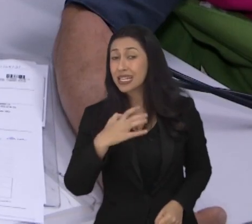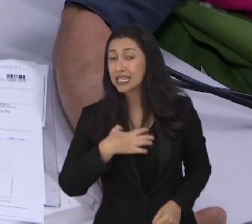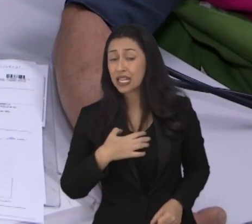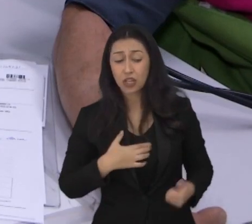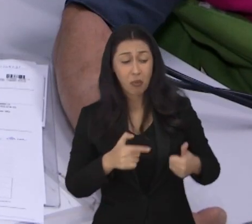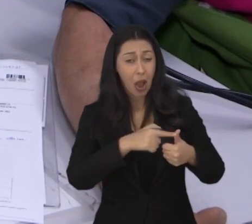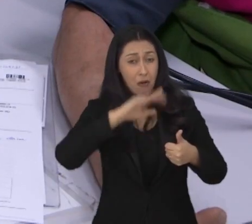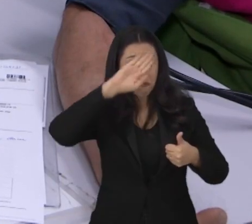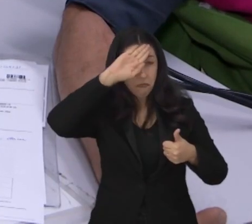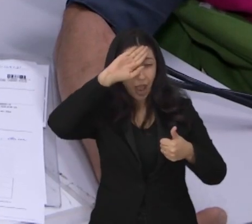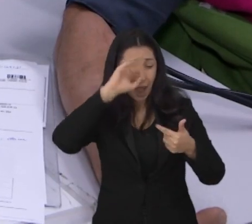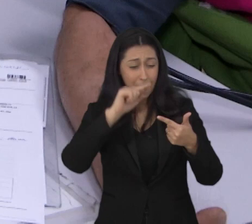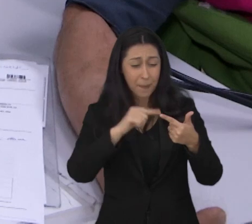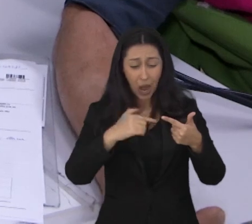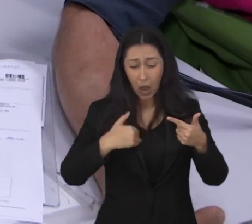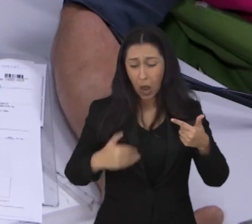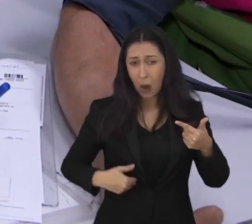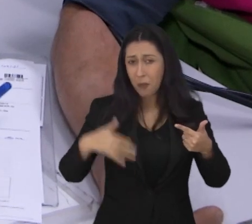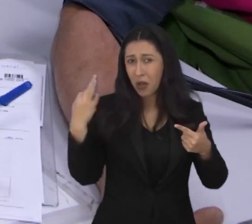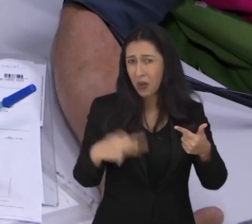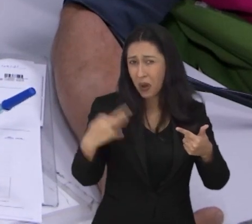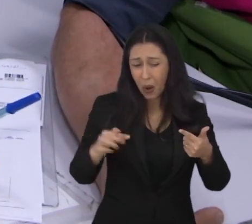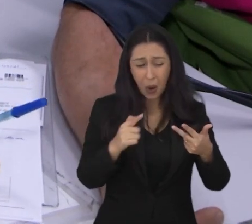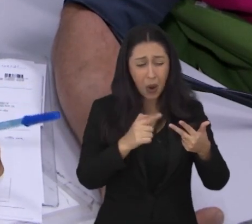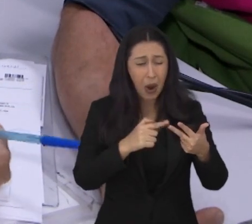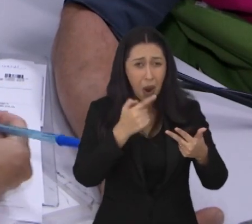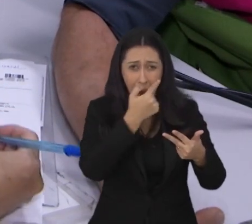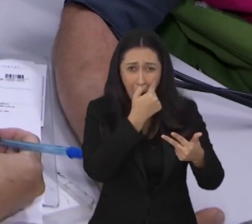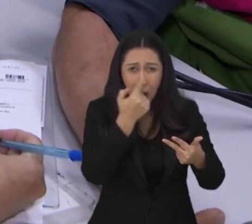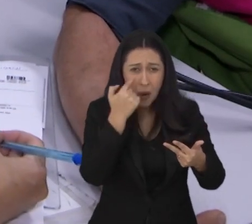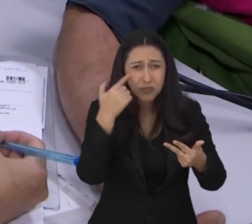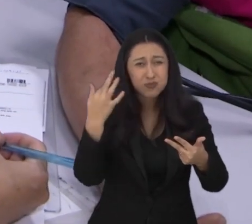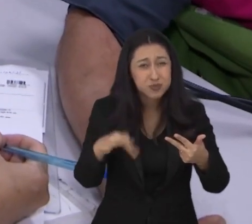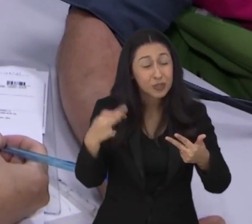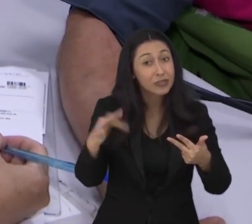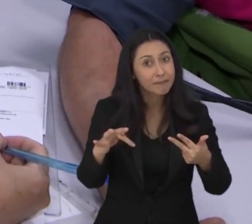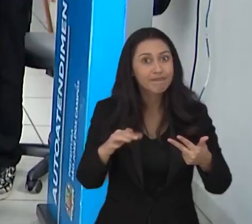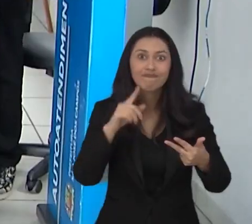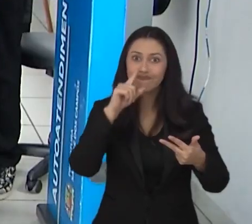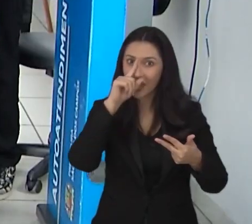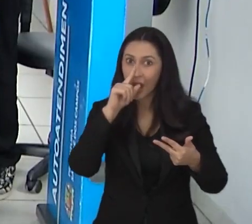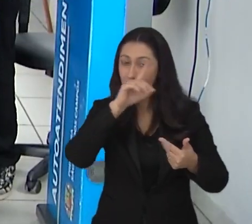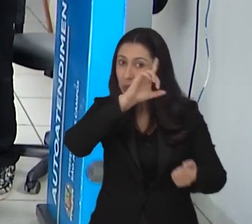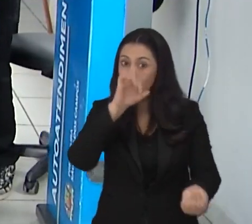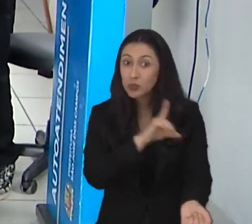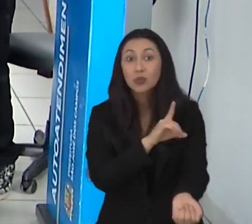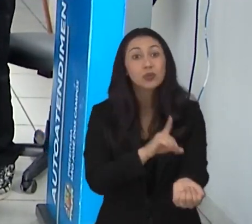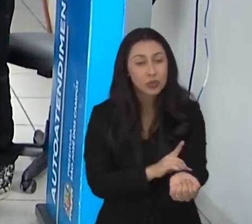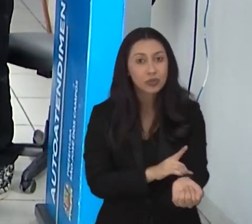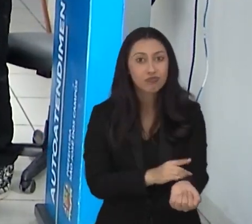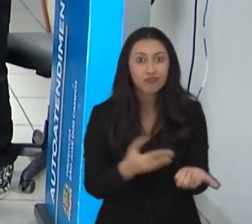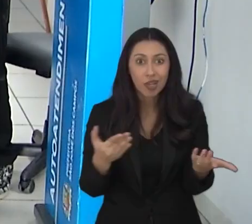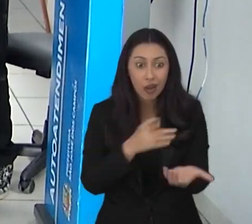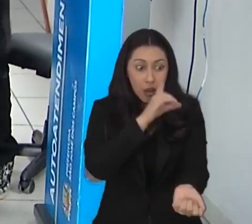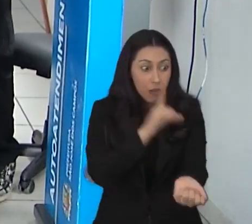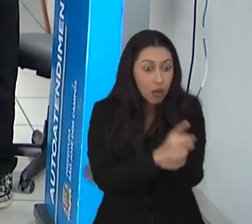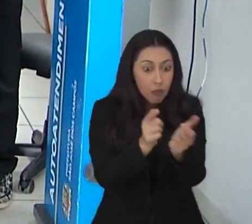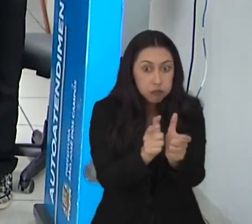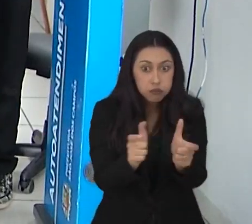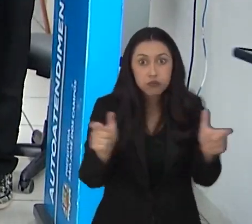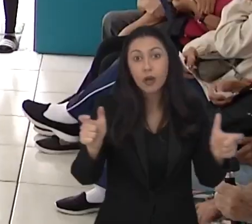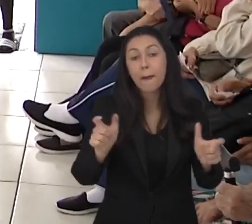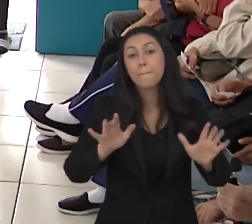Se o sintoma é febre, dor no corpo e nos olhos, pode ser dengue. Com a alta nos casos, um caminho